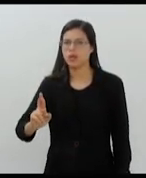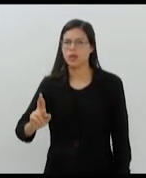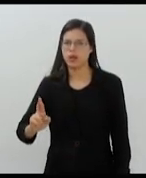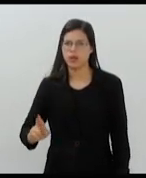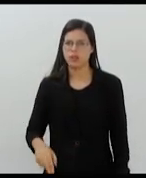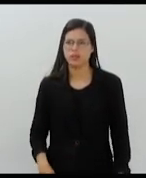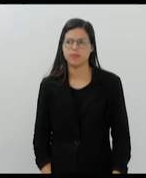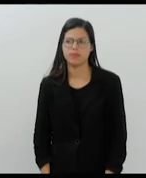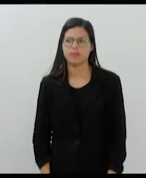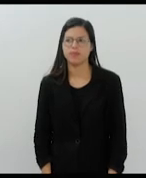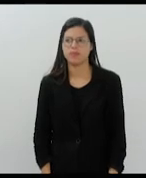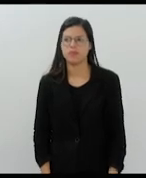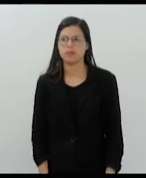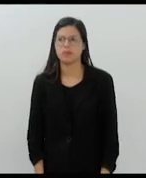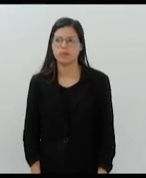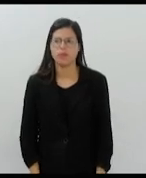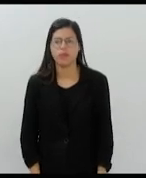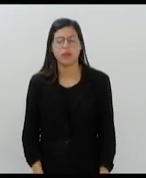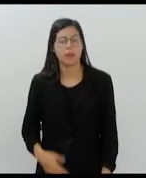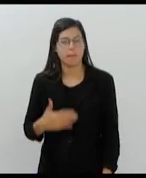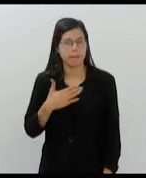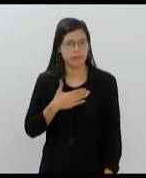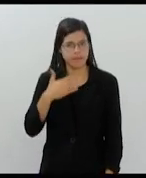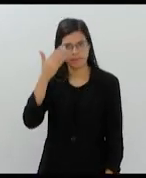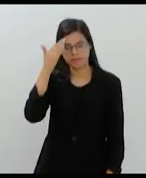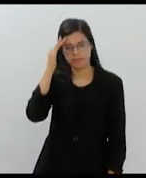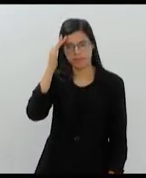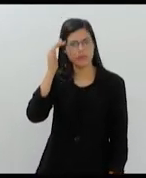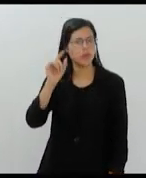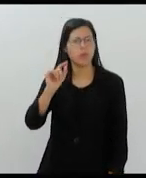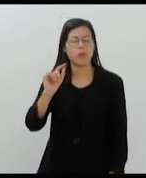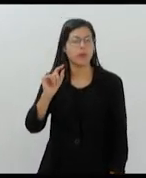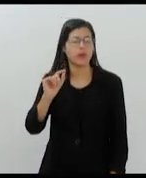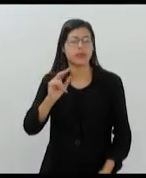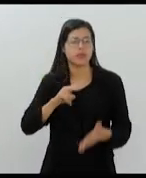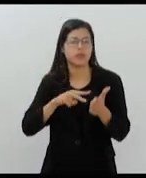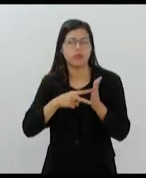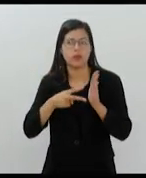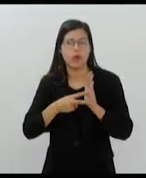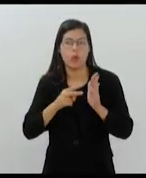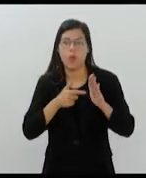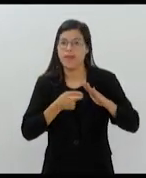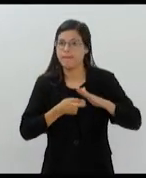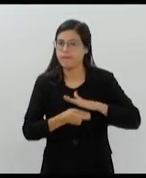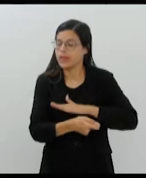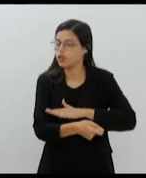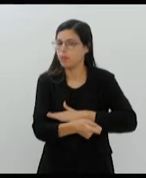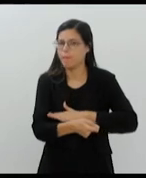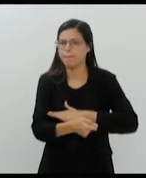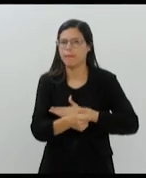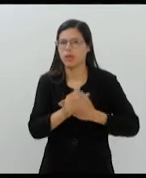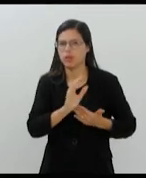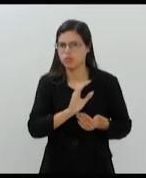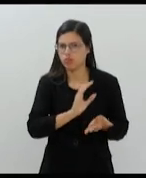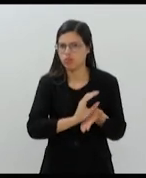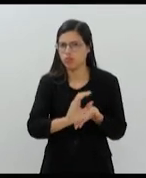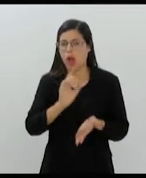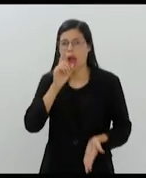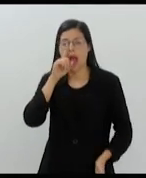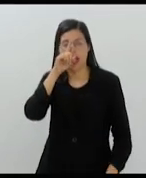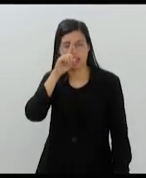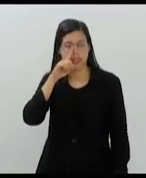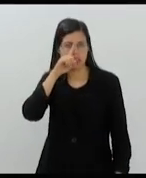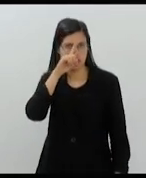financeiras, no meu entendimento, um investimento de altíssimo risco,